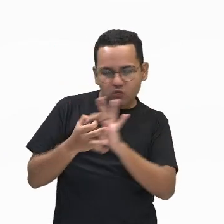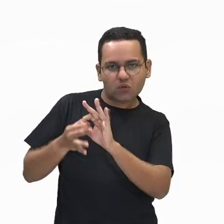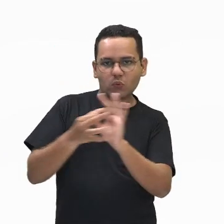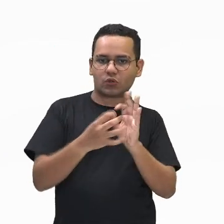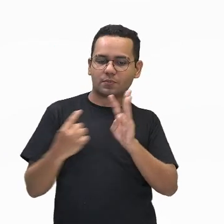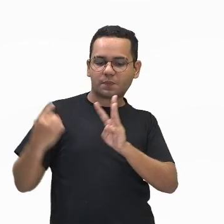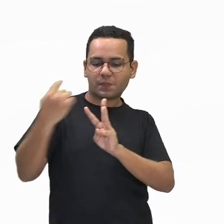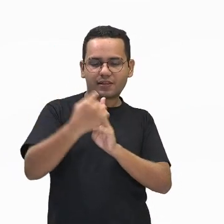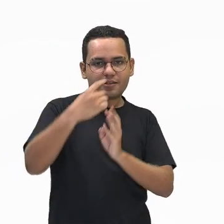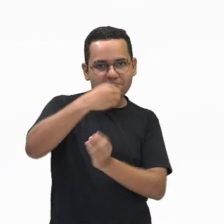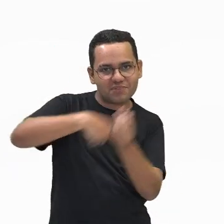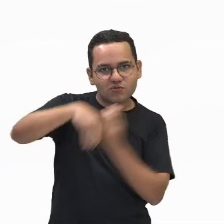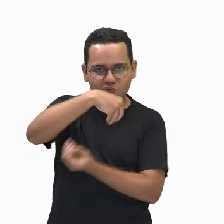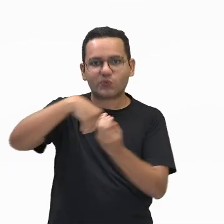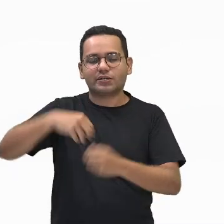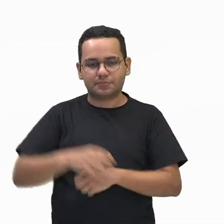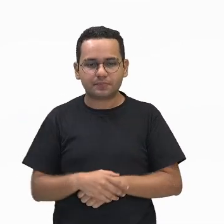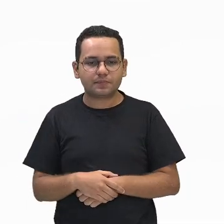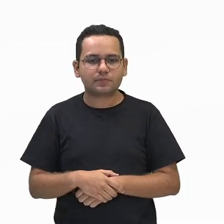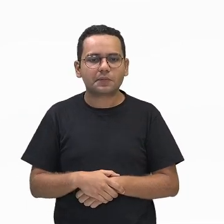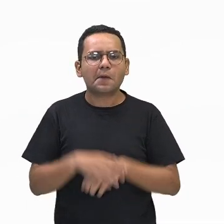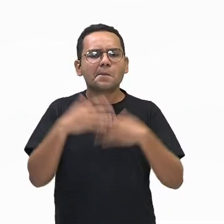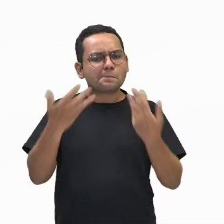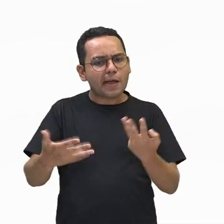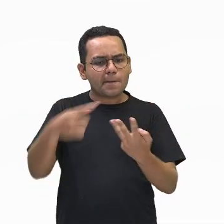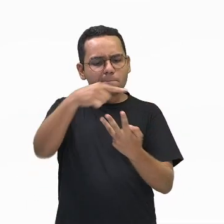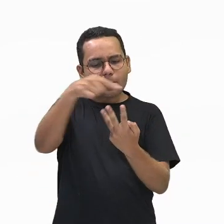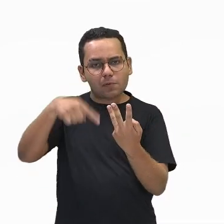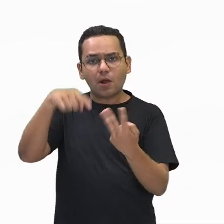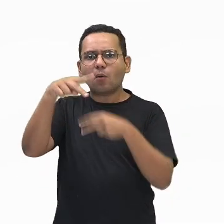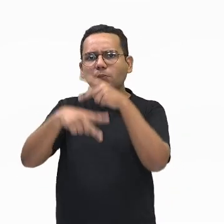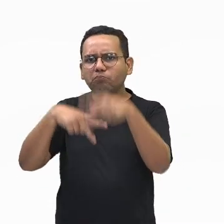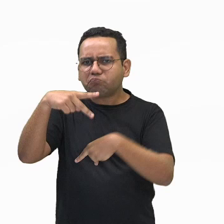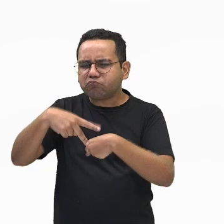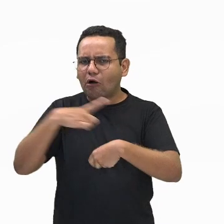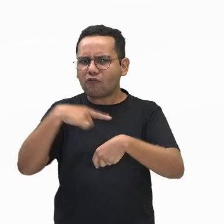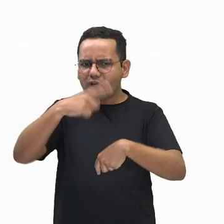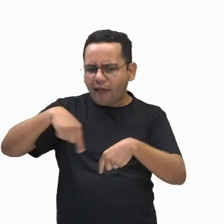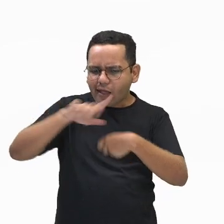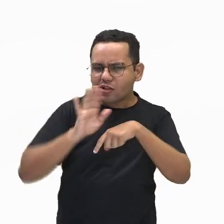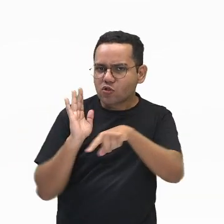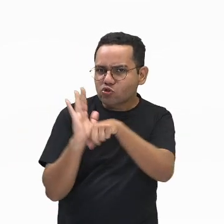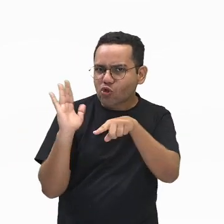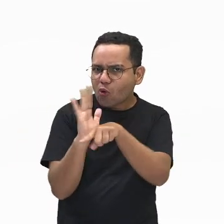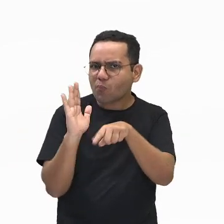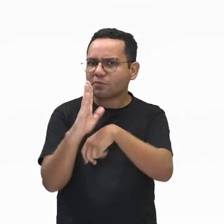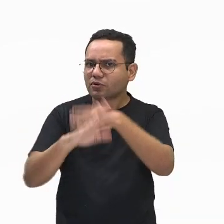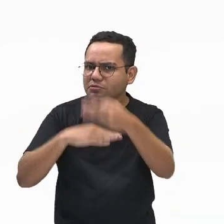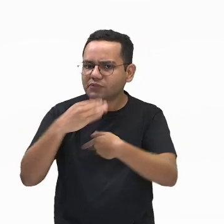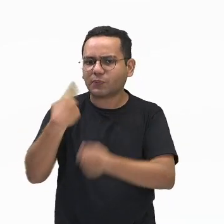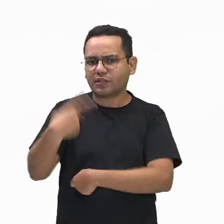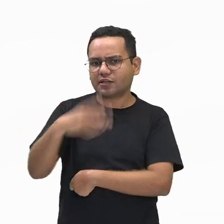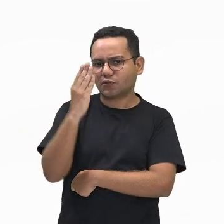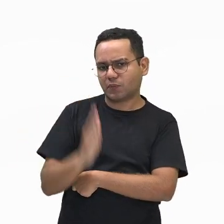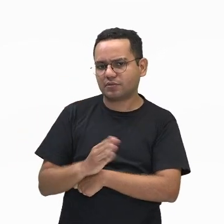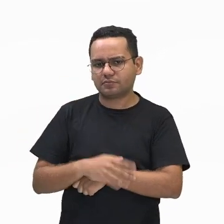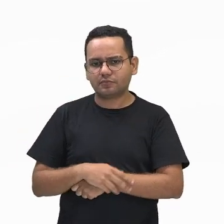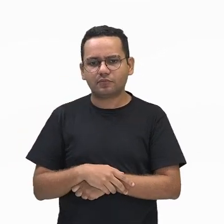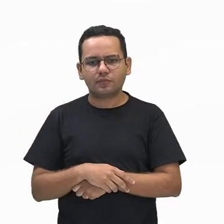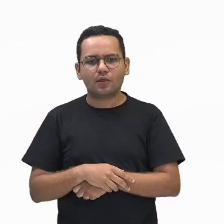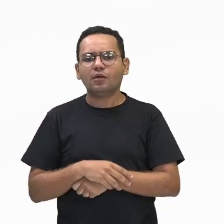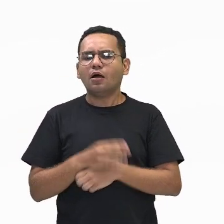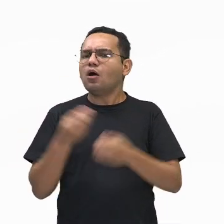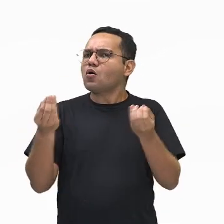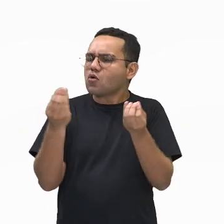Como esses povos contribuíram para a formação do povo brasileiro? Como essa composição está presente na minha